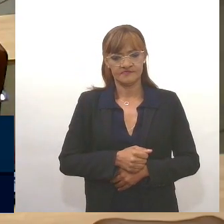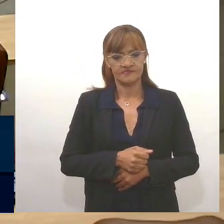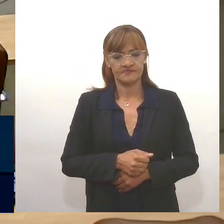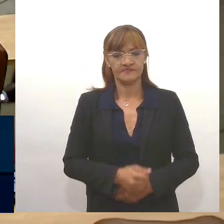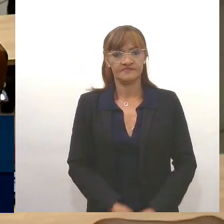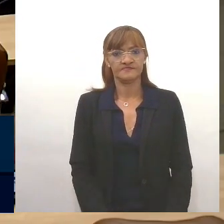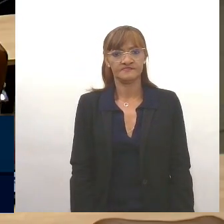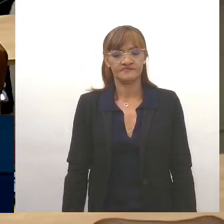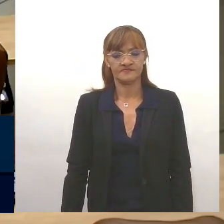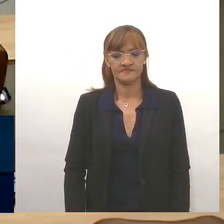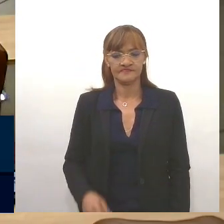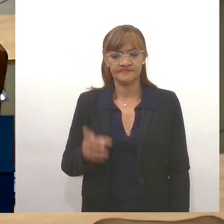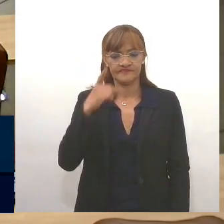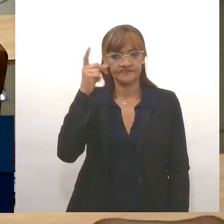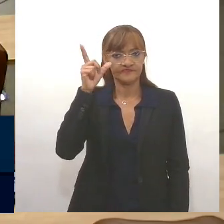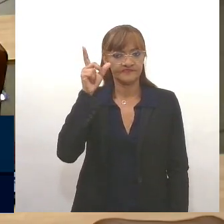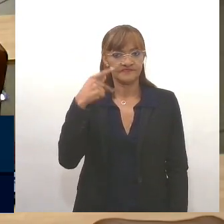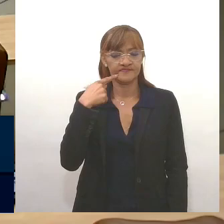pent